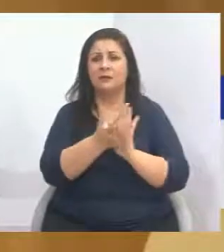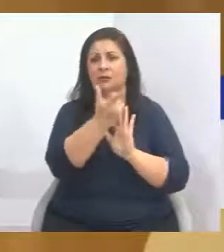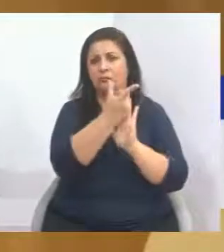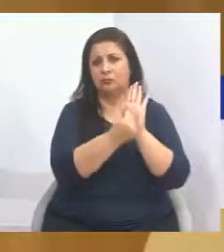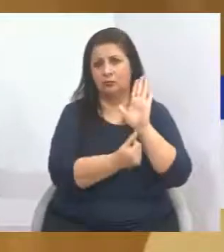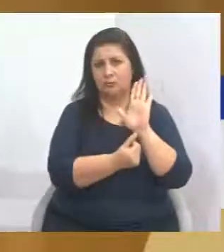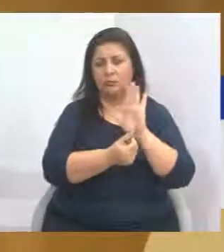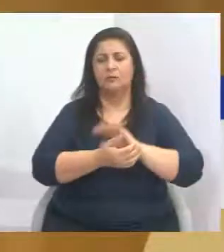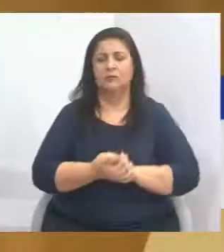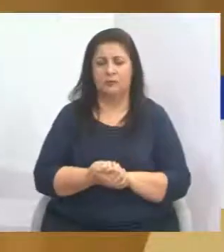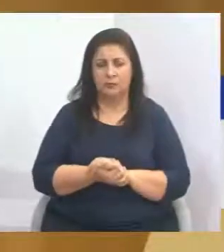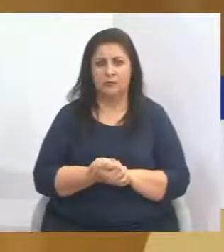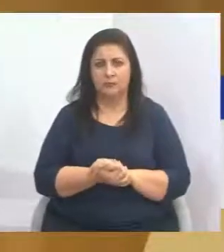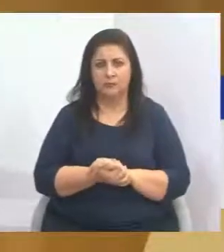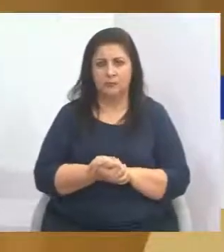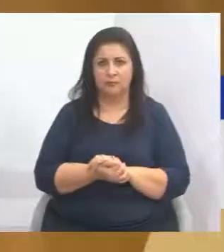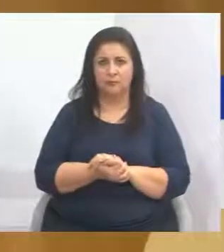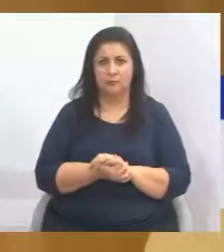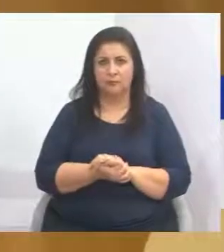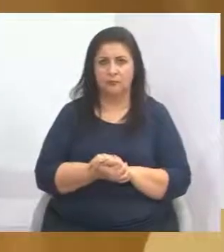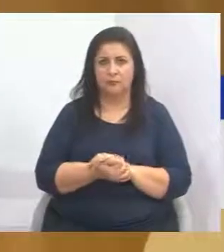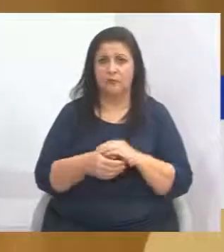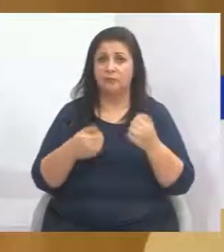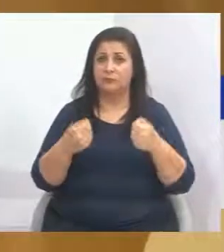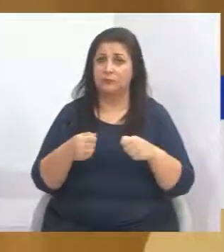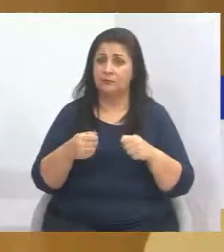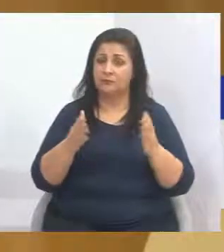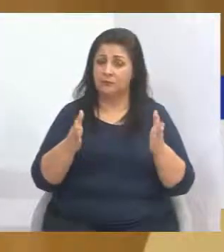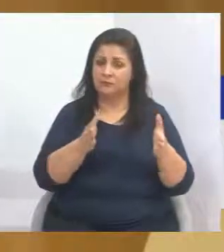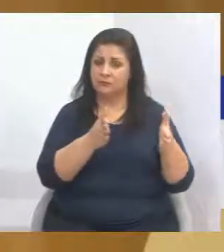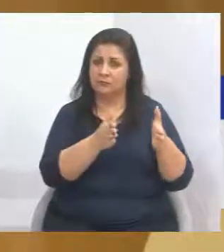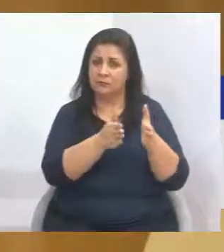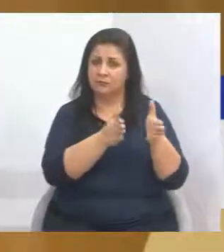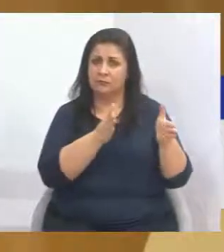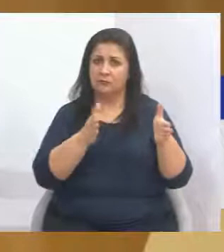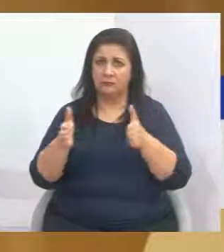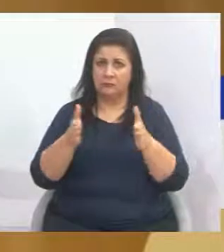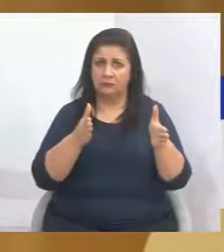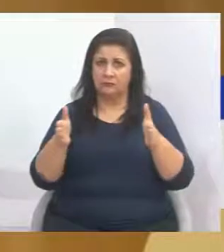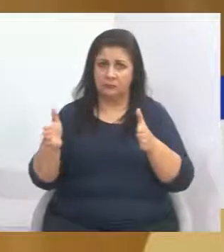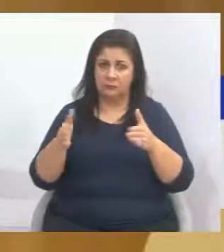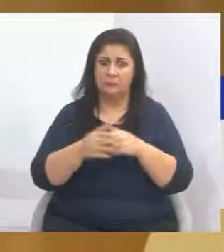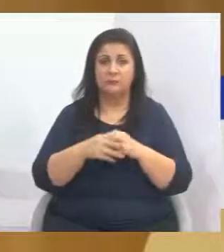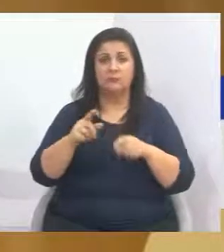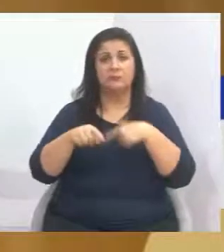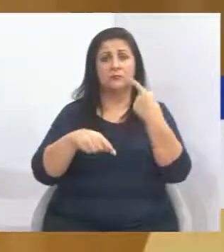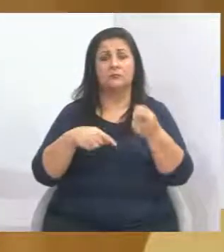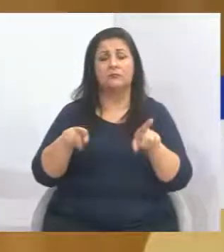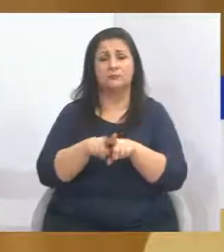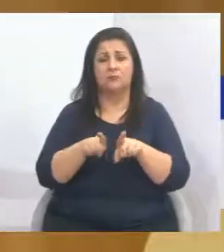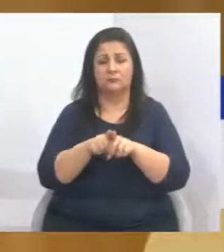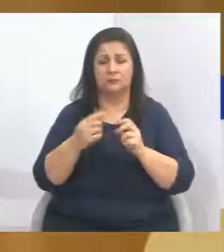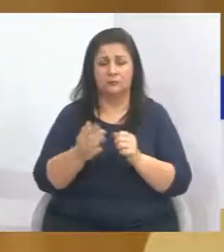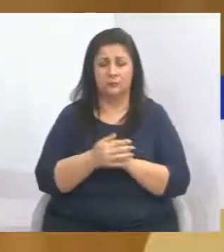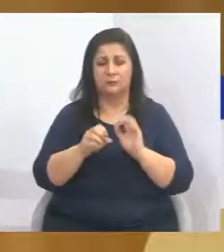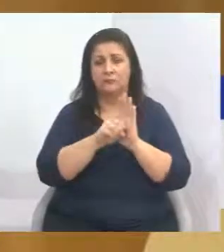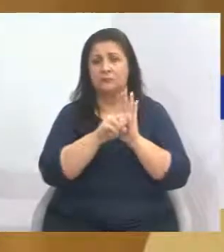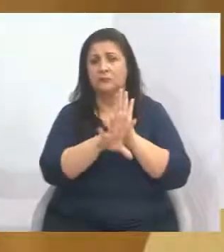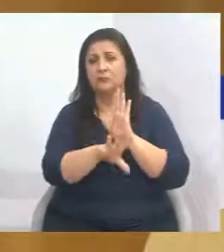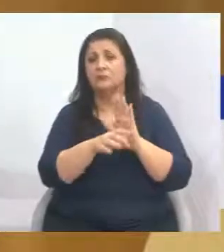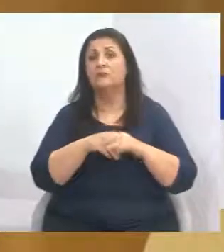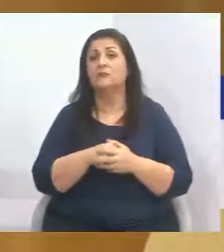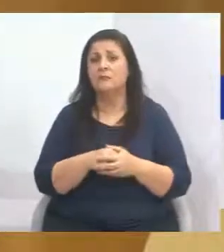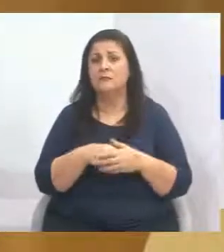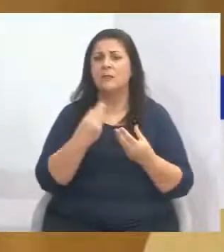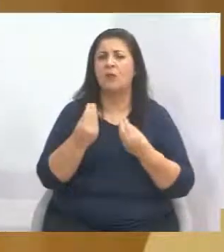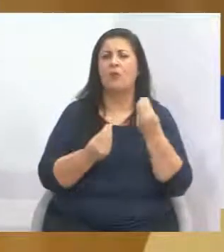financeiro no exercício em que devem estar em vigor e nos dois subsequentes, com indicação de fontes